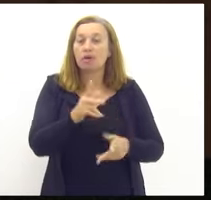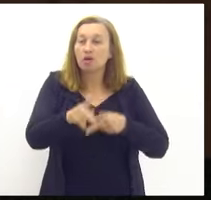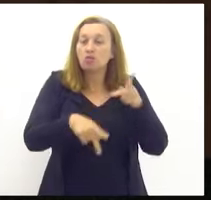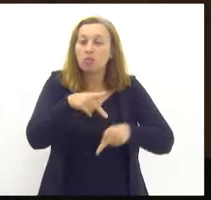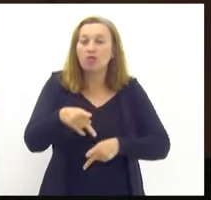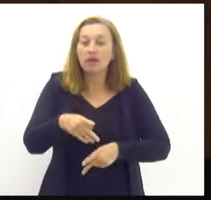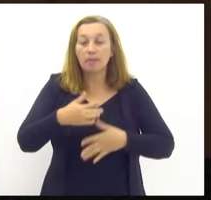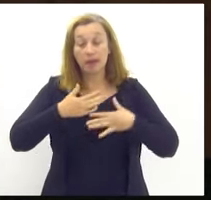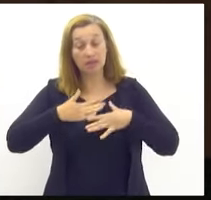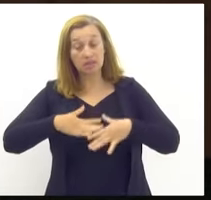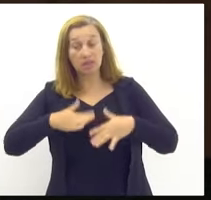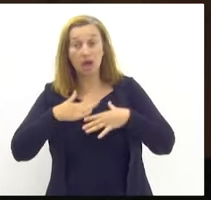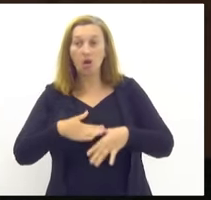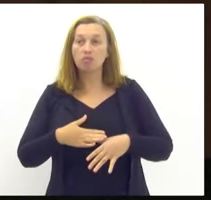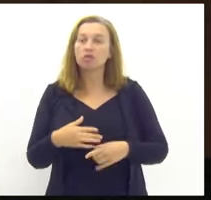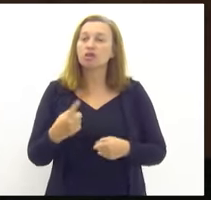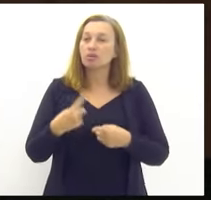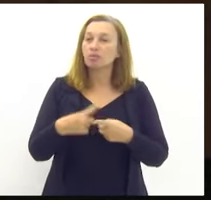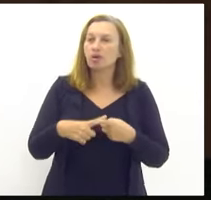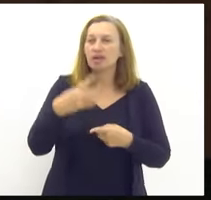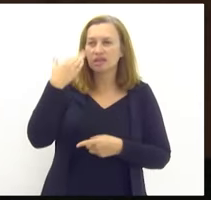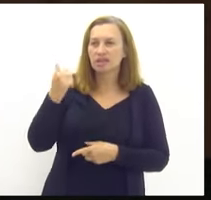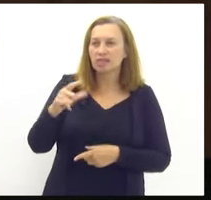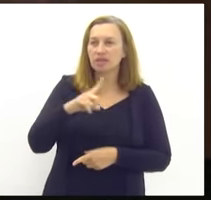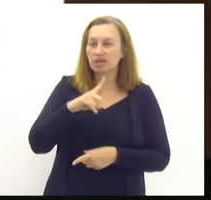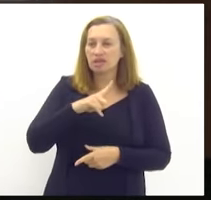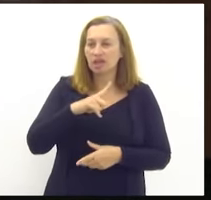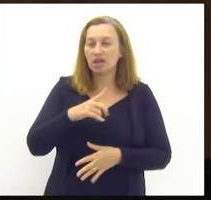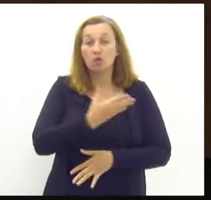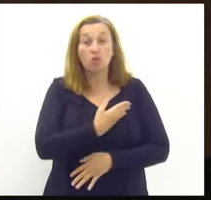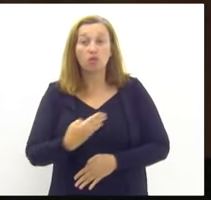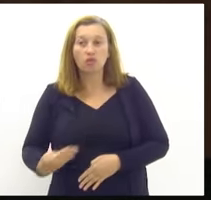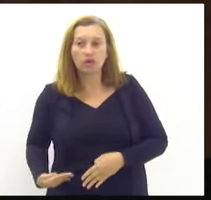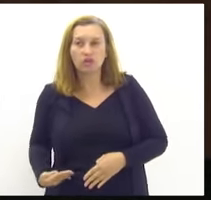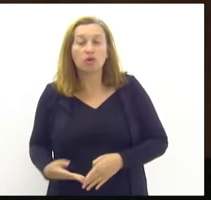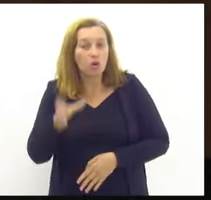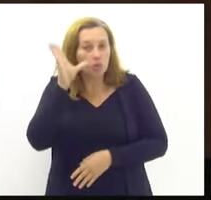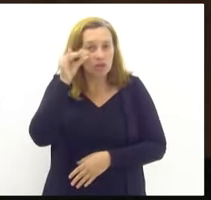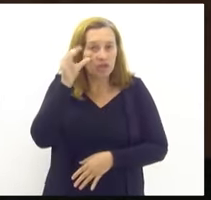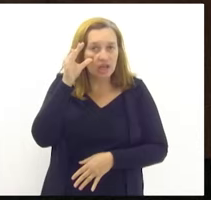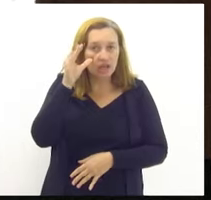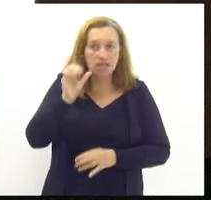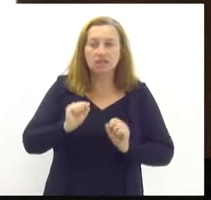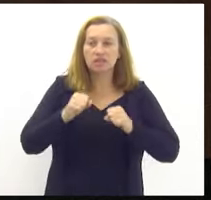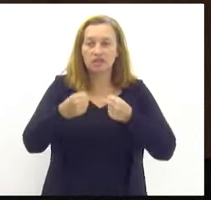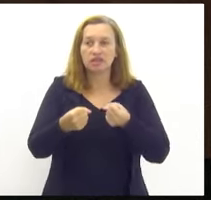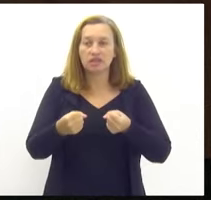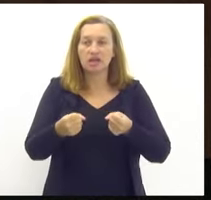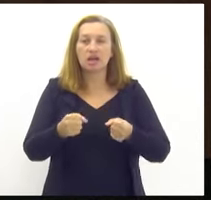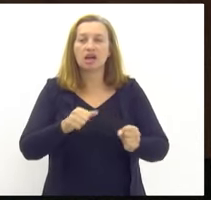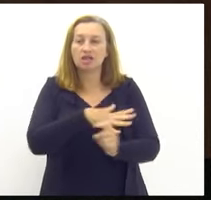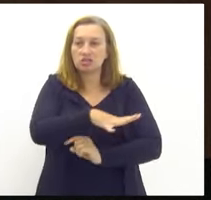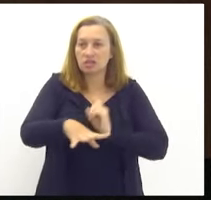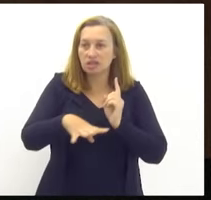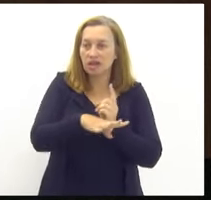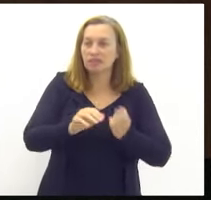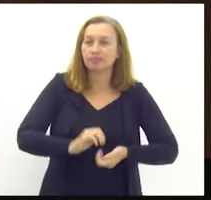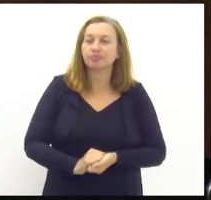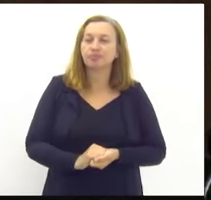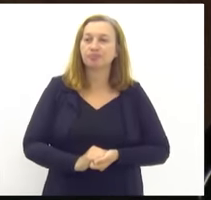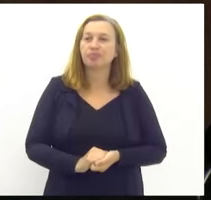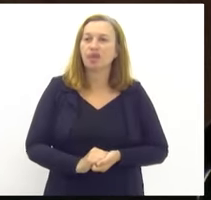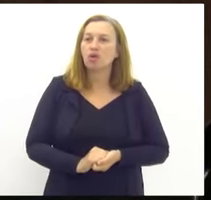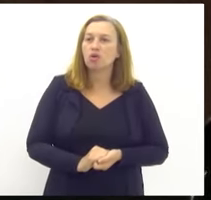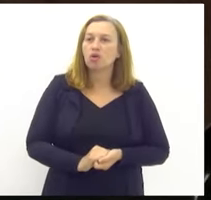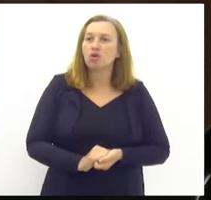mesmo tempo saber que existe por parte do poder público no caso do governador um interesse muito grande de defender a sociedade que 16.000 de